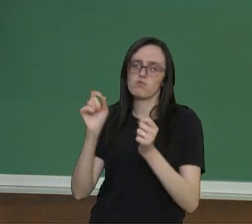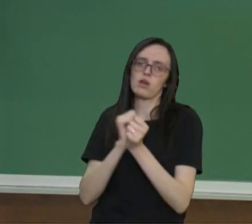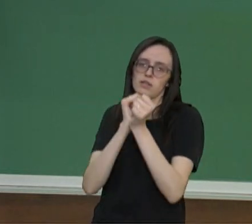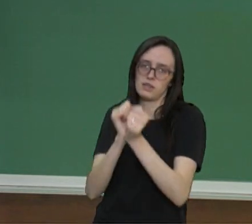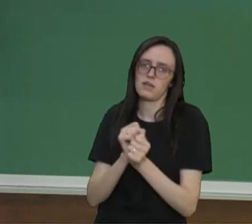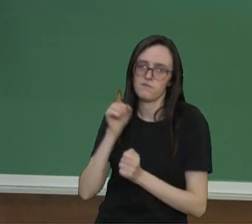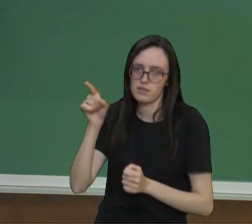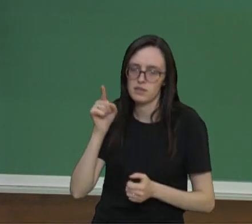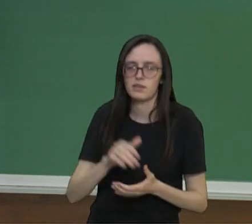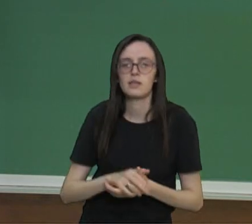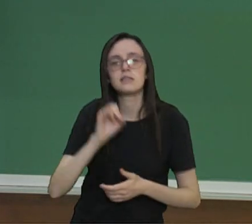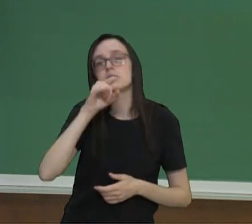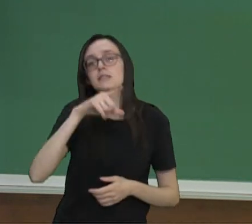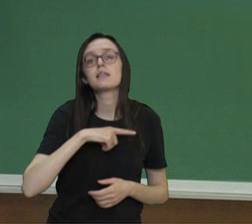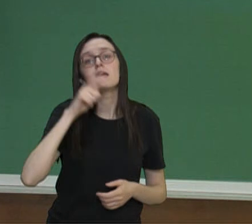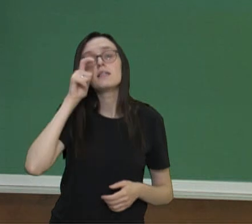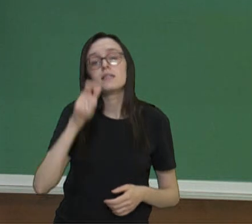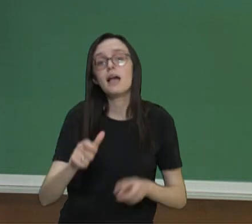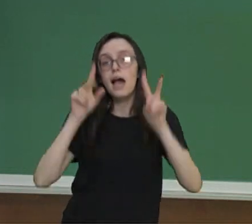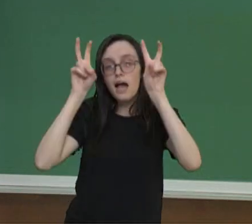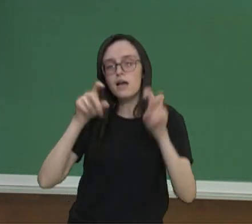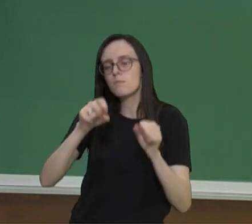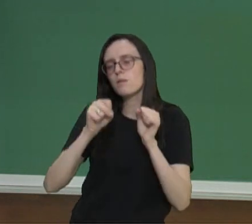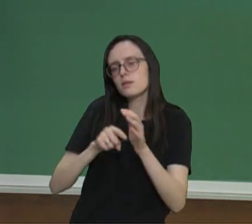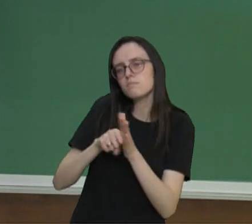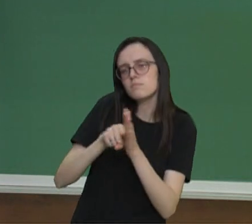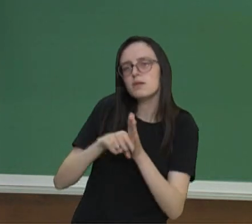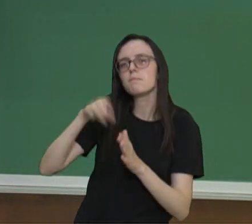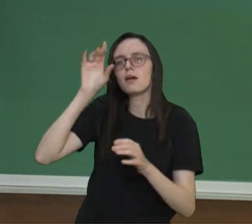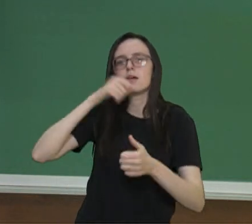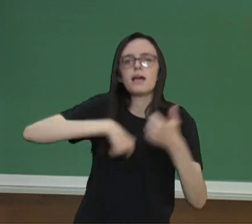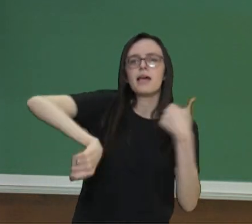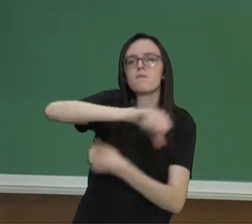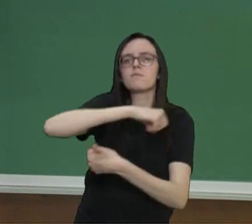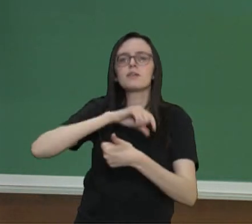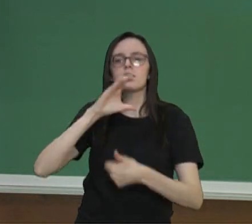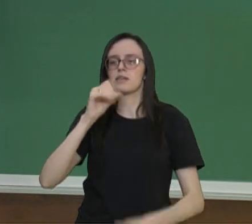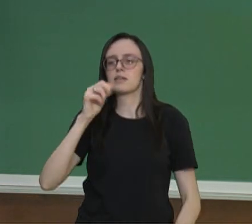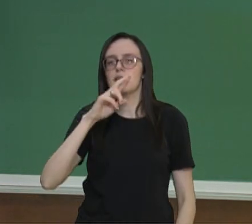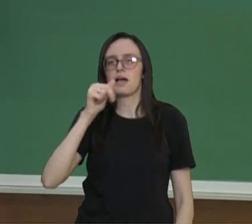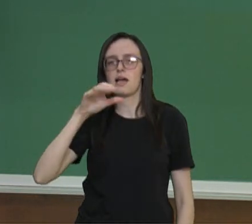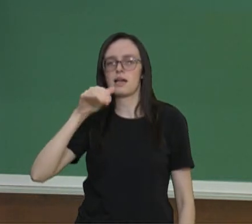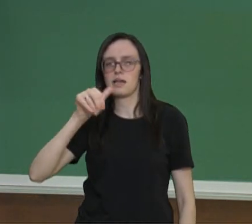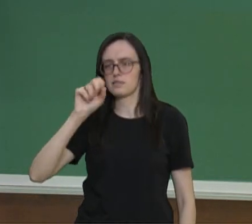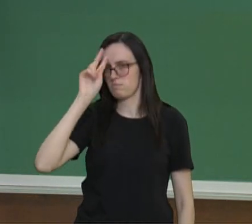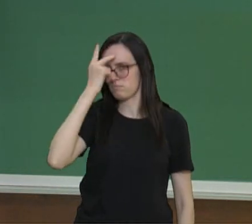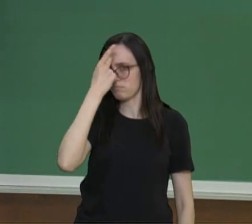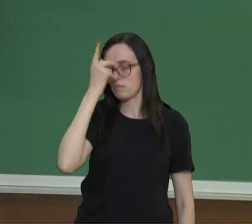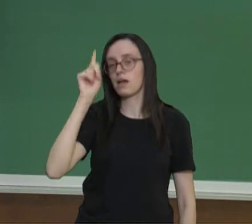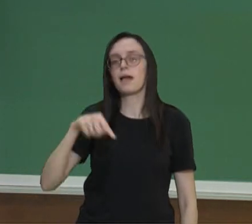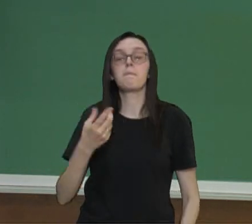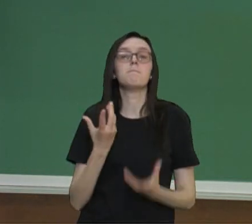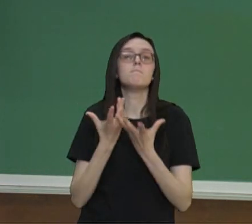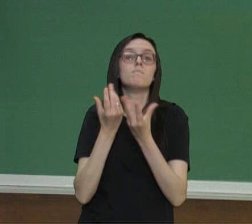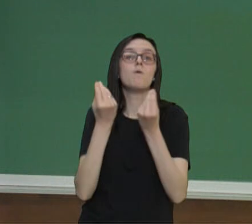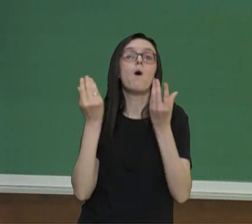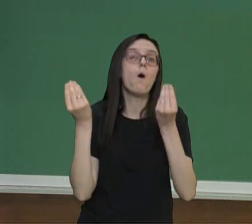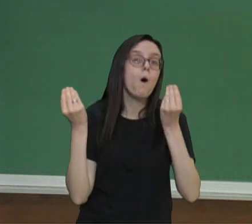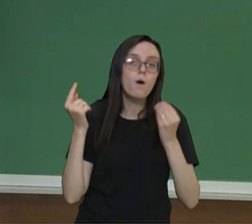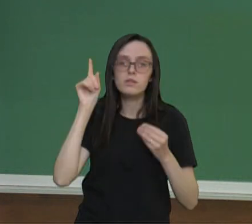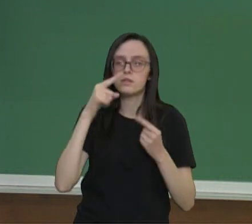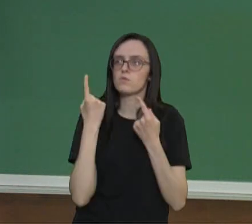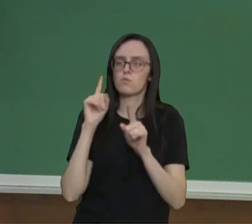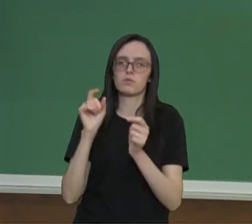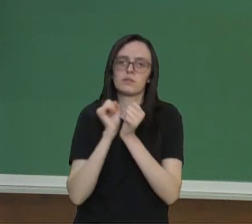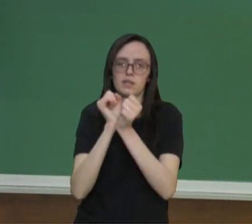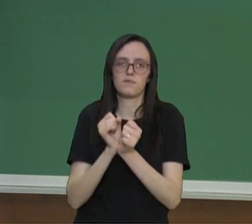escravidão. Se você tiver interesse nesse assunto, pesquise Revolta de Carrancas, você vai perceber lá muitos elementos aí de resistência à